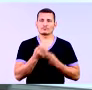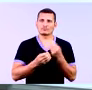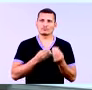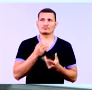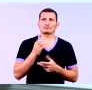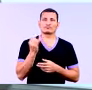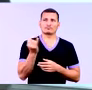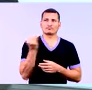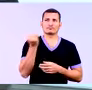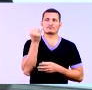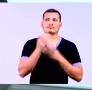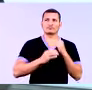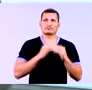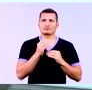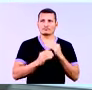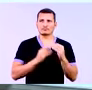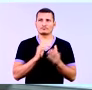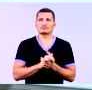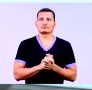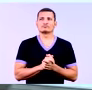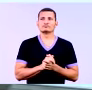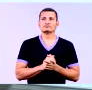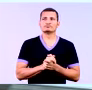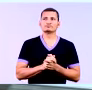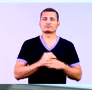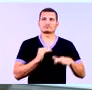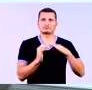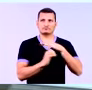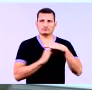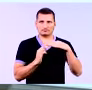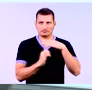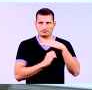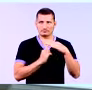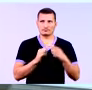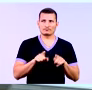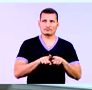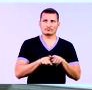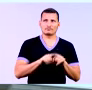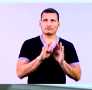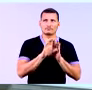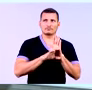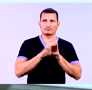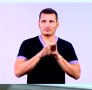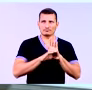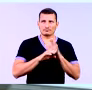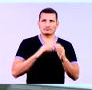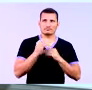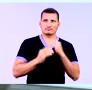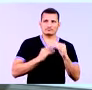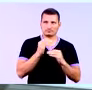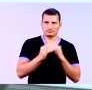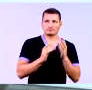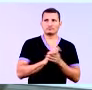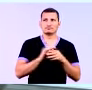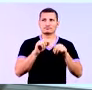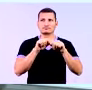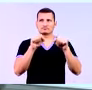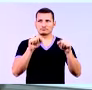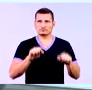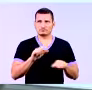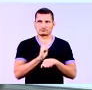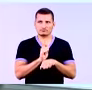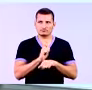a importância dos bancos de dados para empresas. Também conceituamos banco de dados, sistema gerenciador de